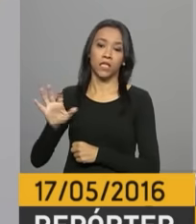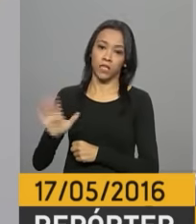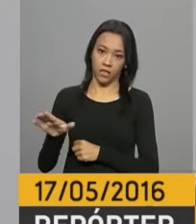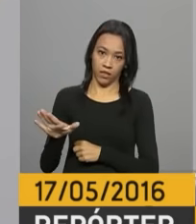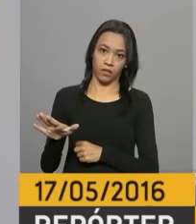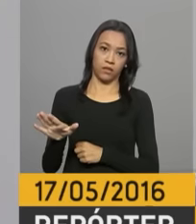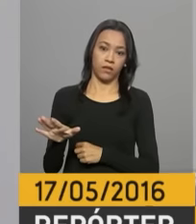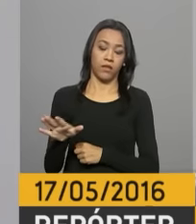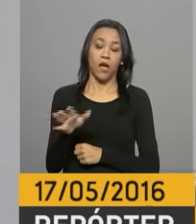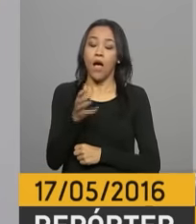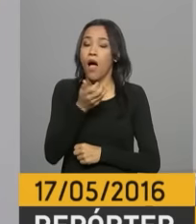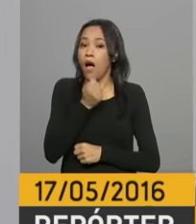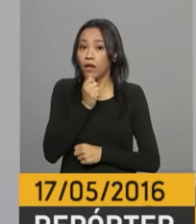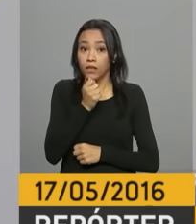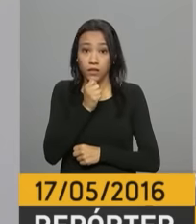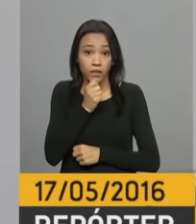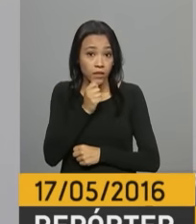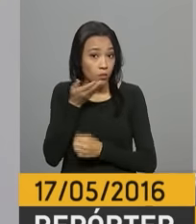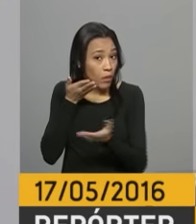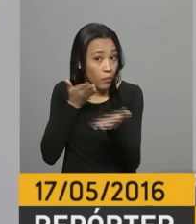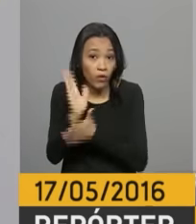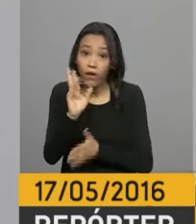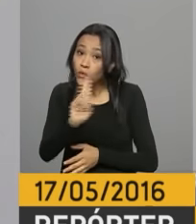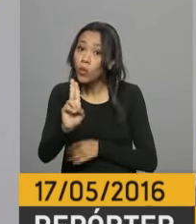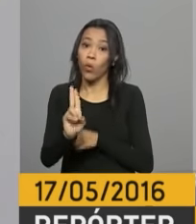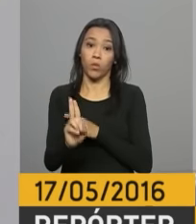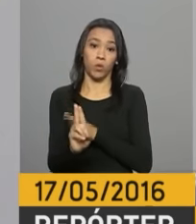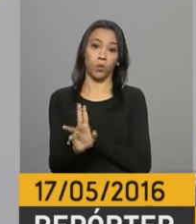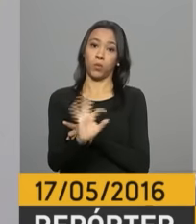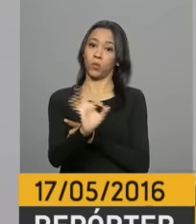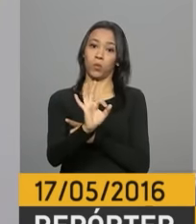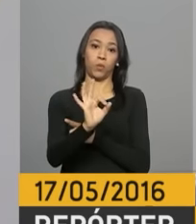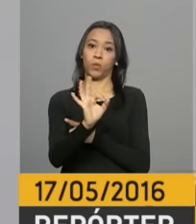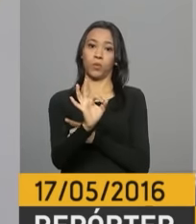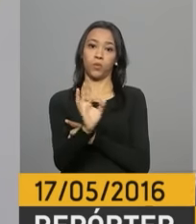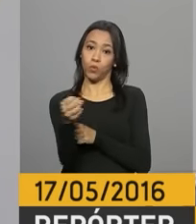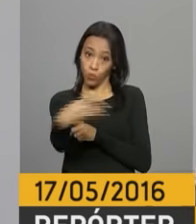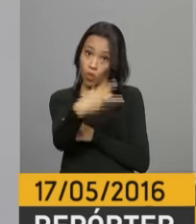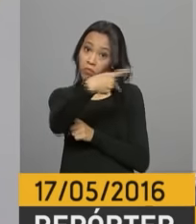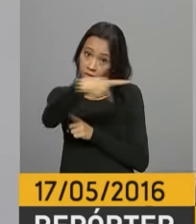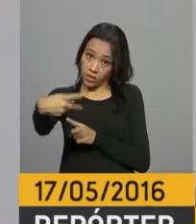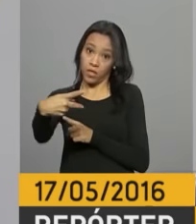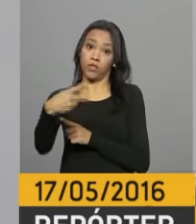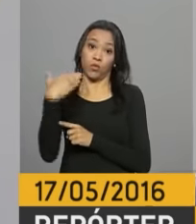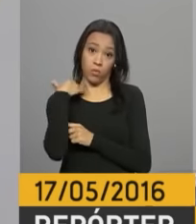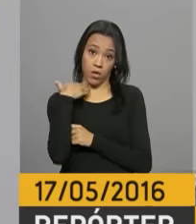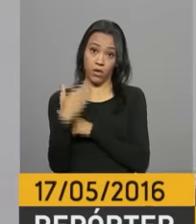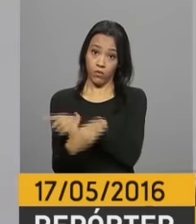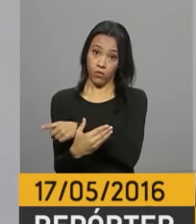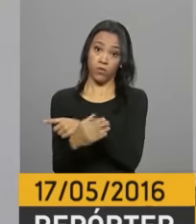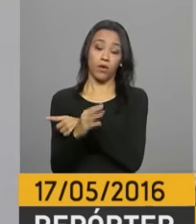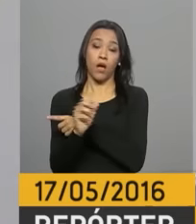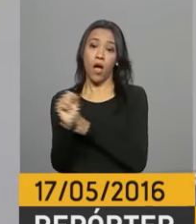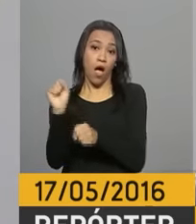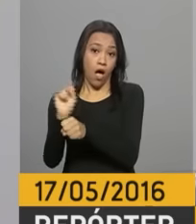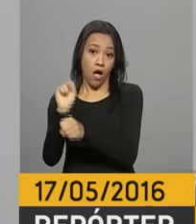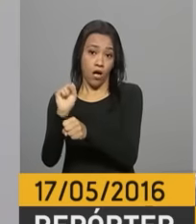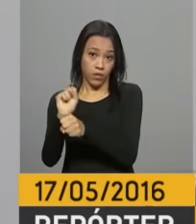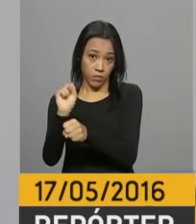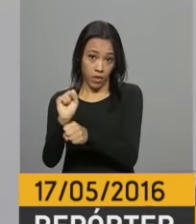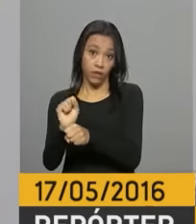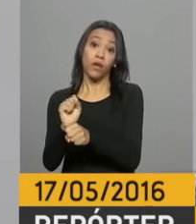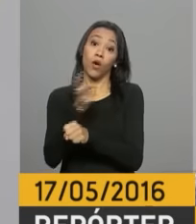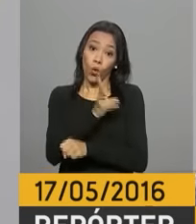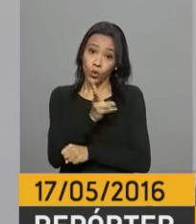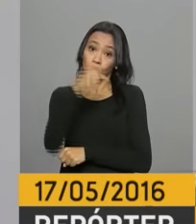Enquanto não é aprovado pelo Senado Federal o nome do novo presidente do Banco Central, ele é empossado, o presidente do Banco Central